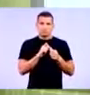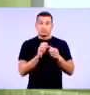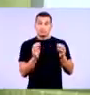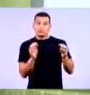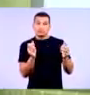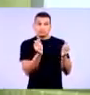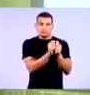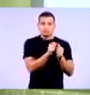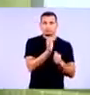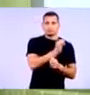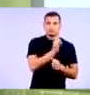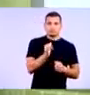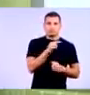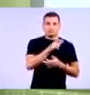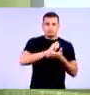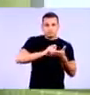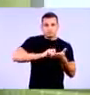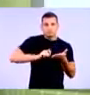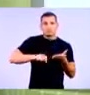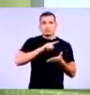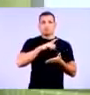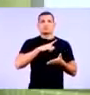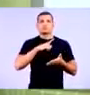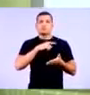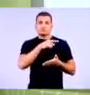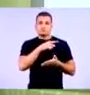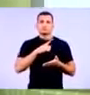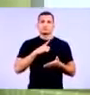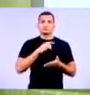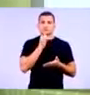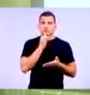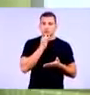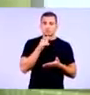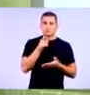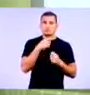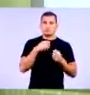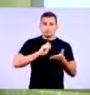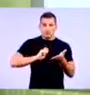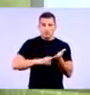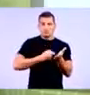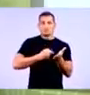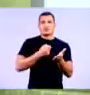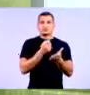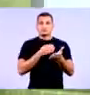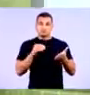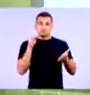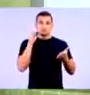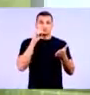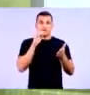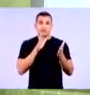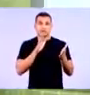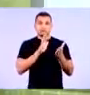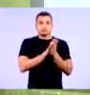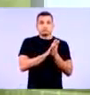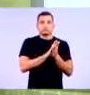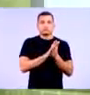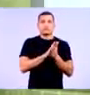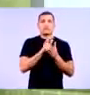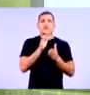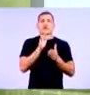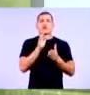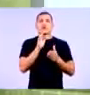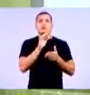tutor. Preencher o requerimento, ele tem o instrumental lá, e você deve assinar e anexar as justificativas, sempre que possível,